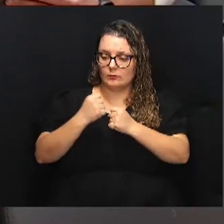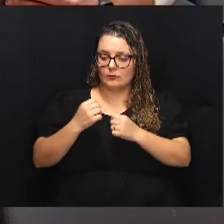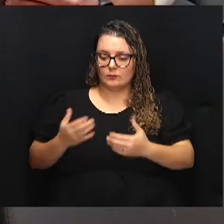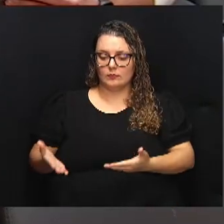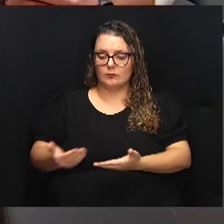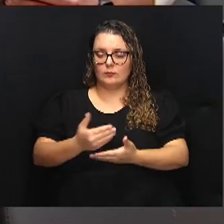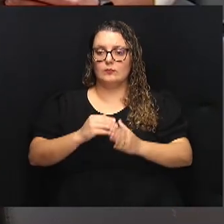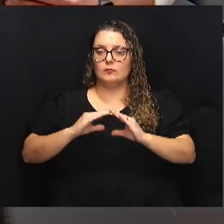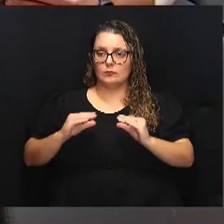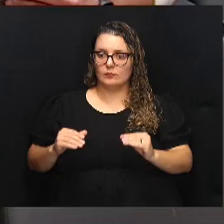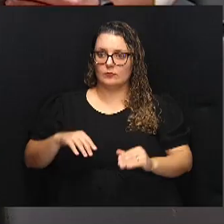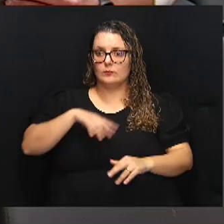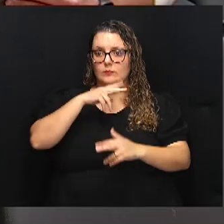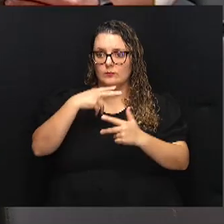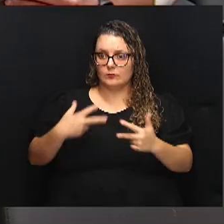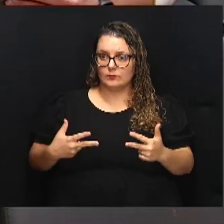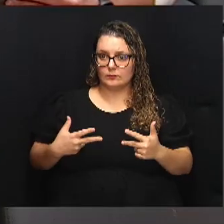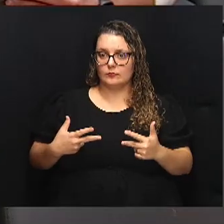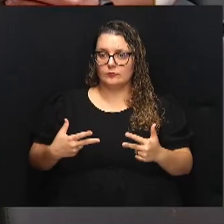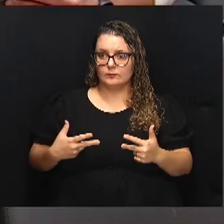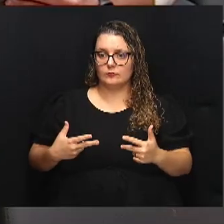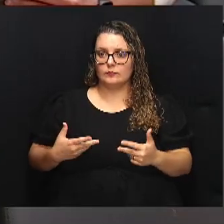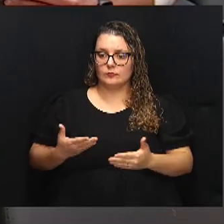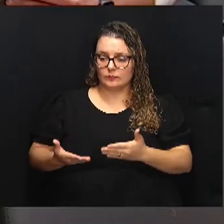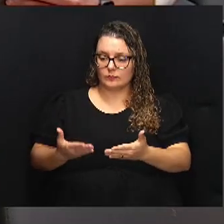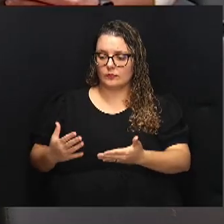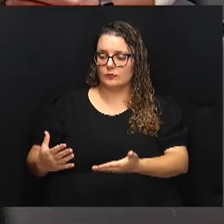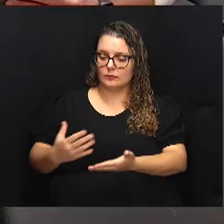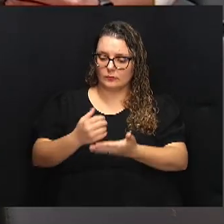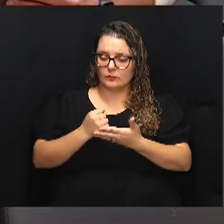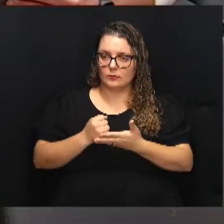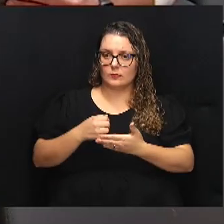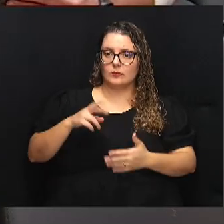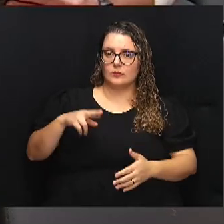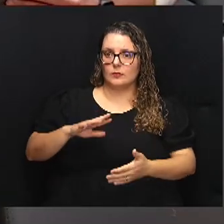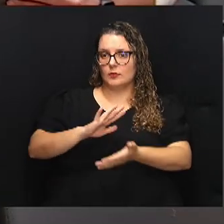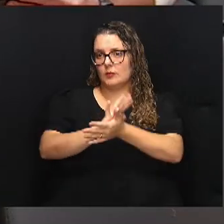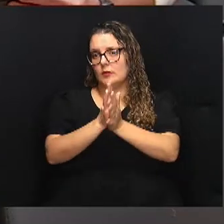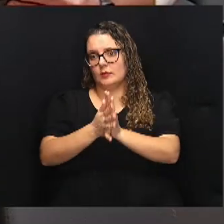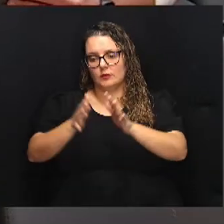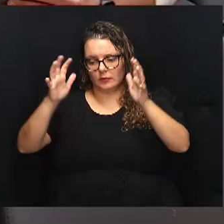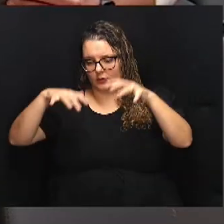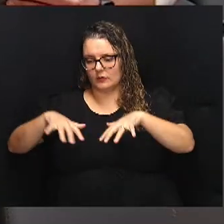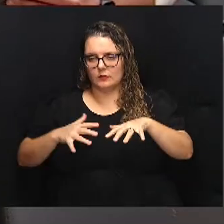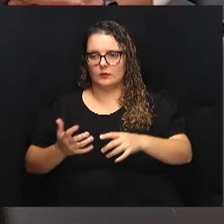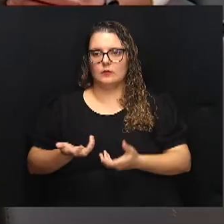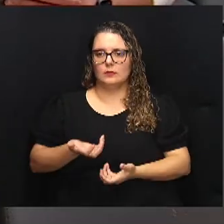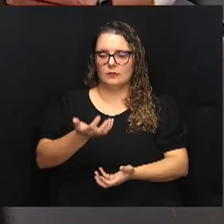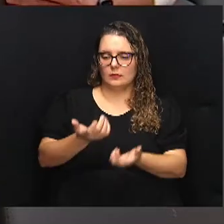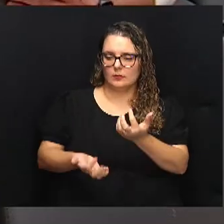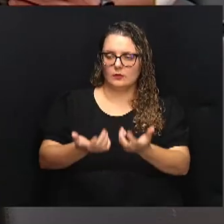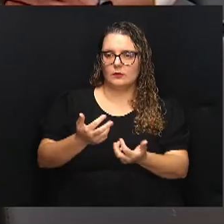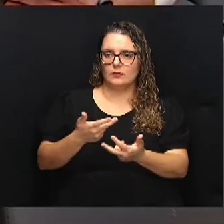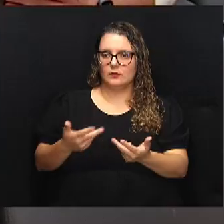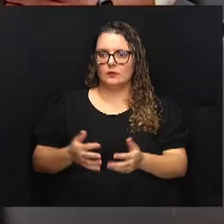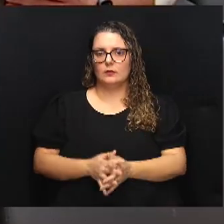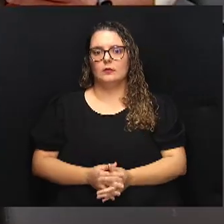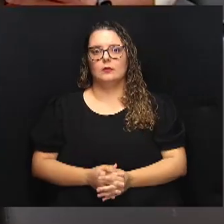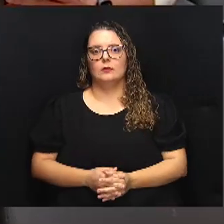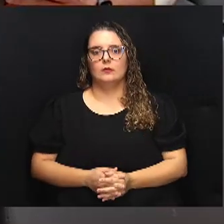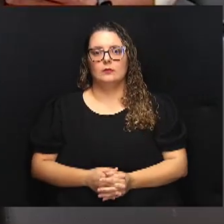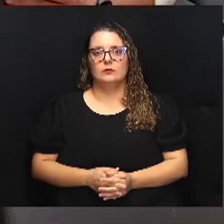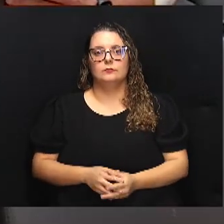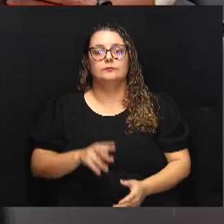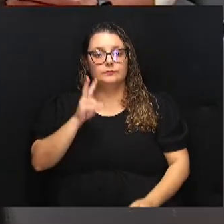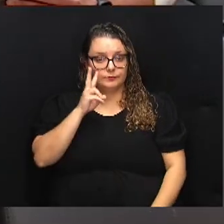acolhimento aos animais de estimação resgatados em virtude a esses desastres, enchentes, queimadas, essas coisas, né? A gente viu o que